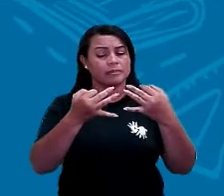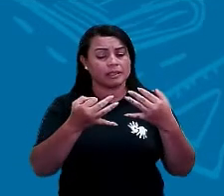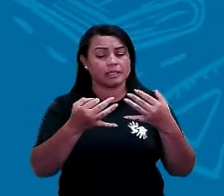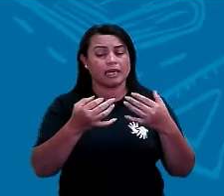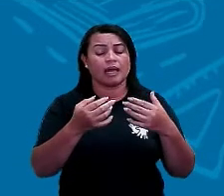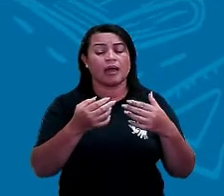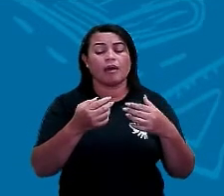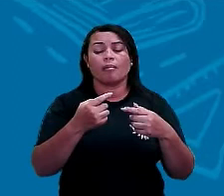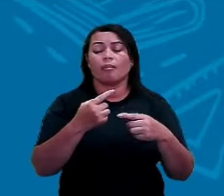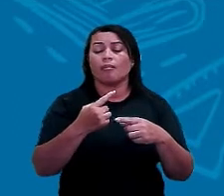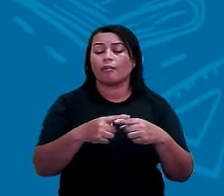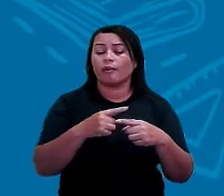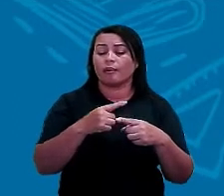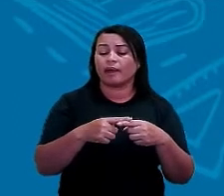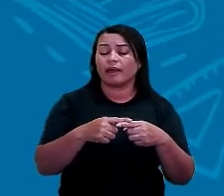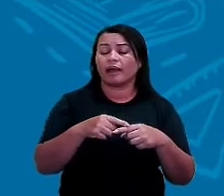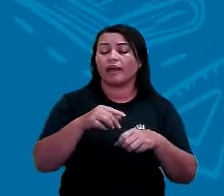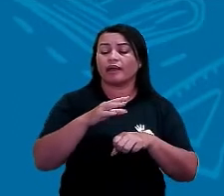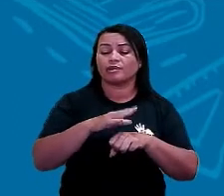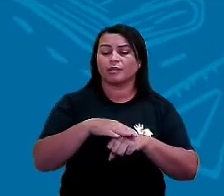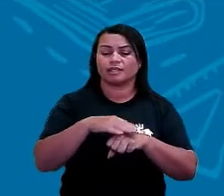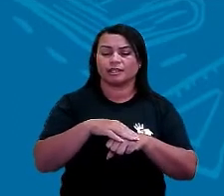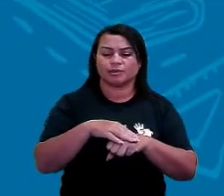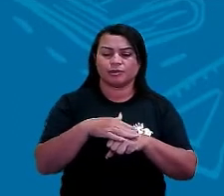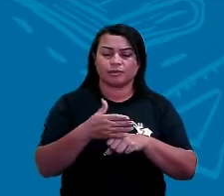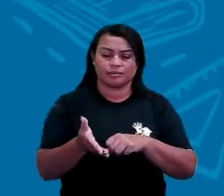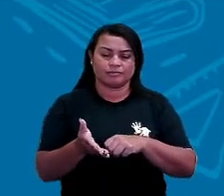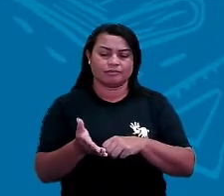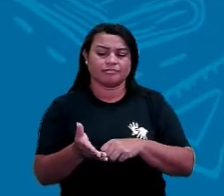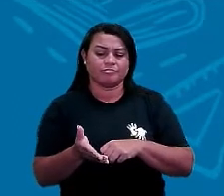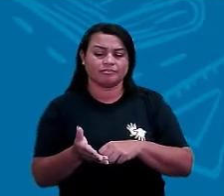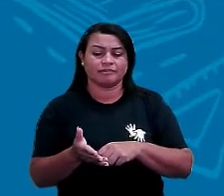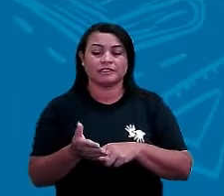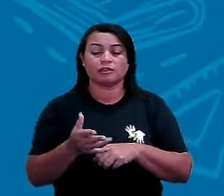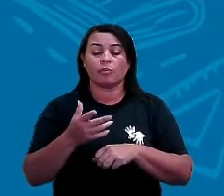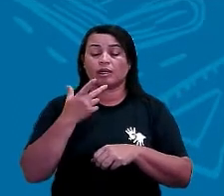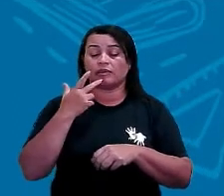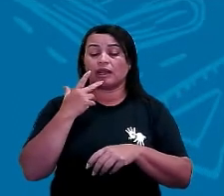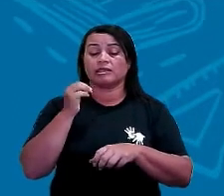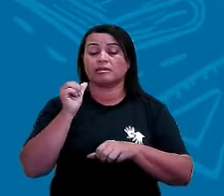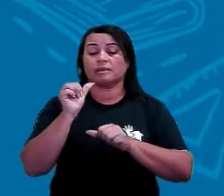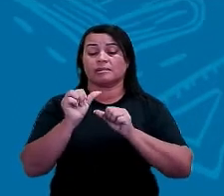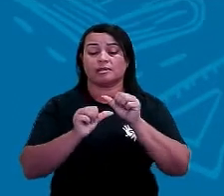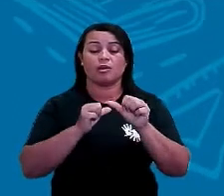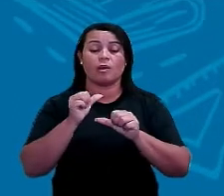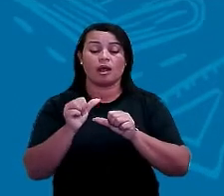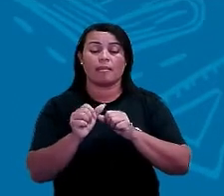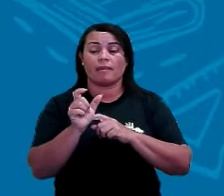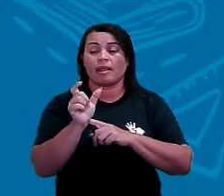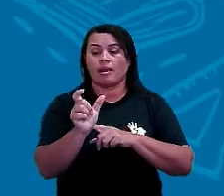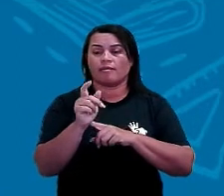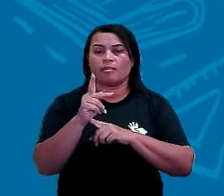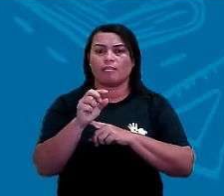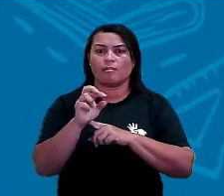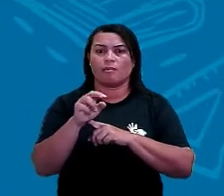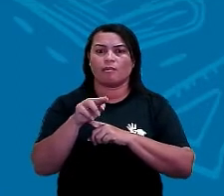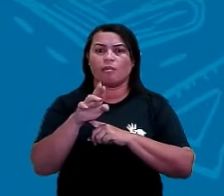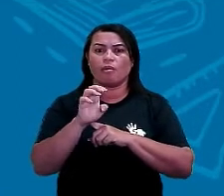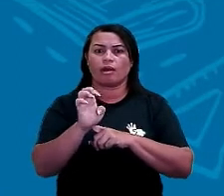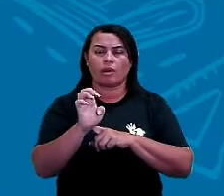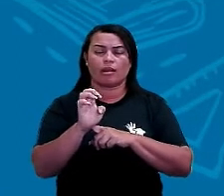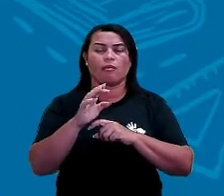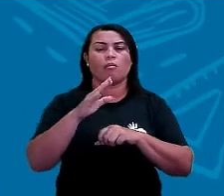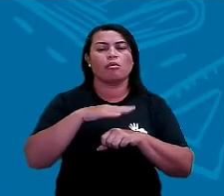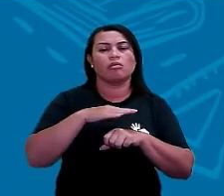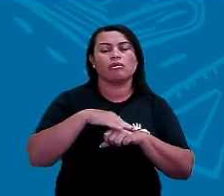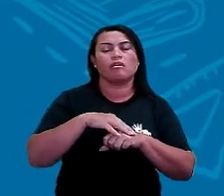motivo de suas ações. Então, aí a gente percebe que quando eu trocar esse porquê por motivo ou razão, é o